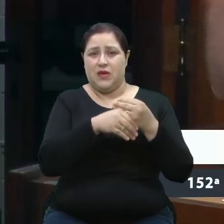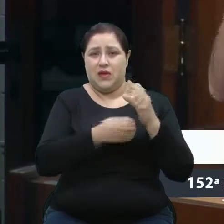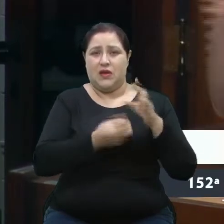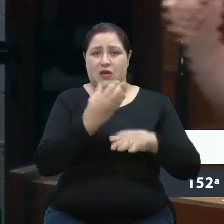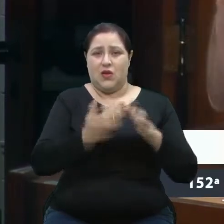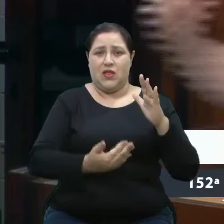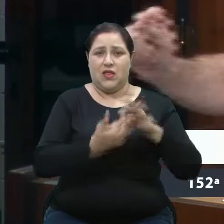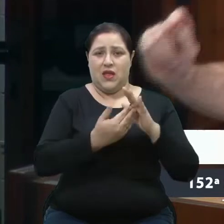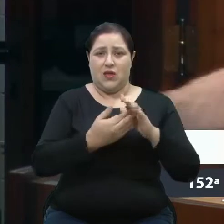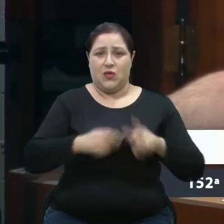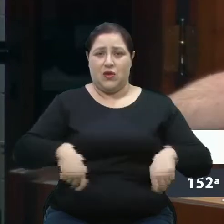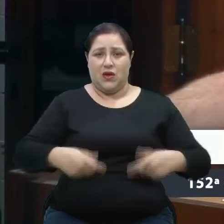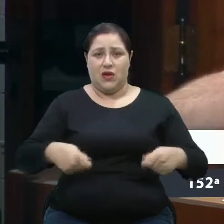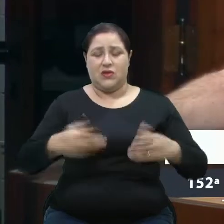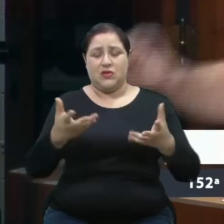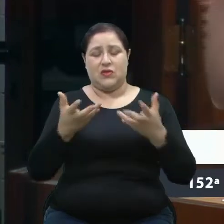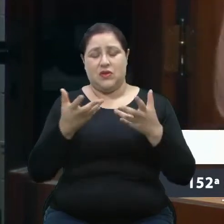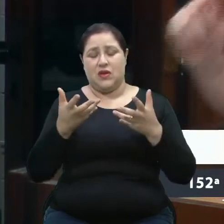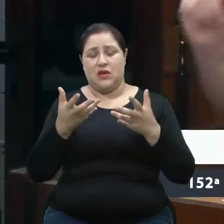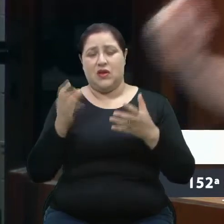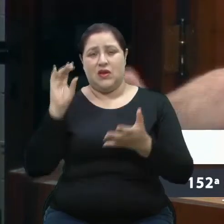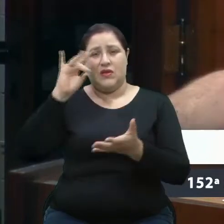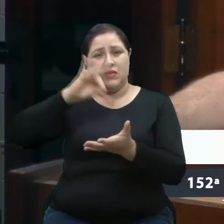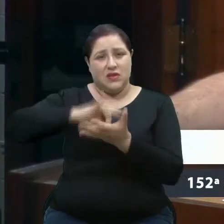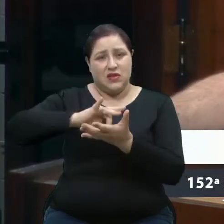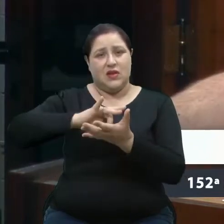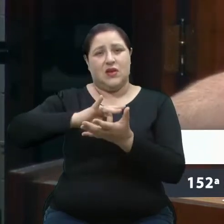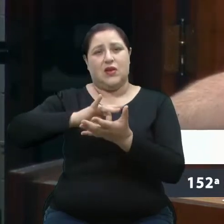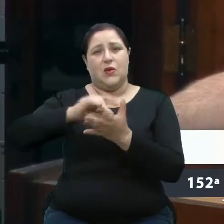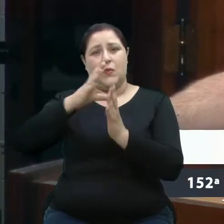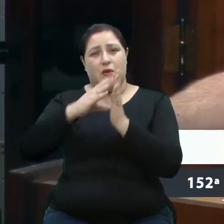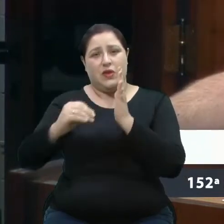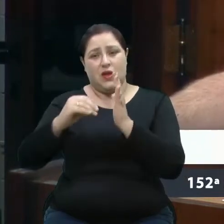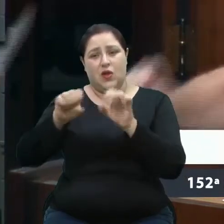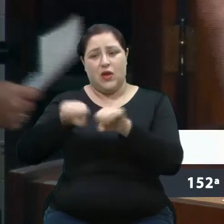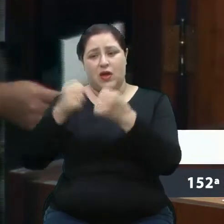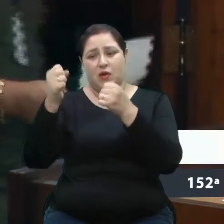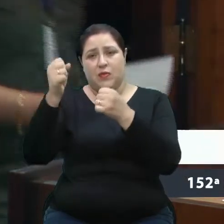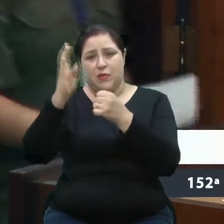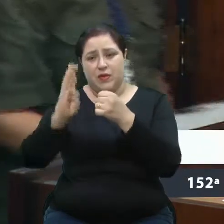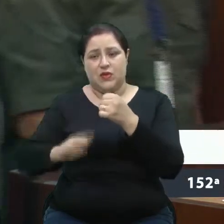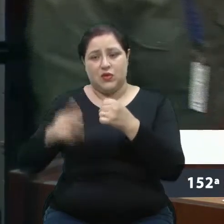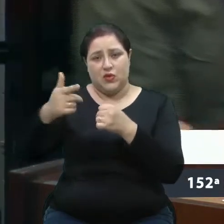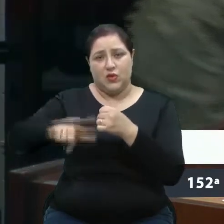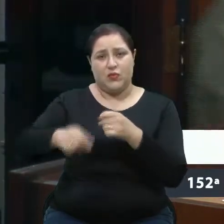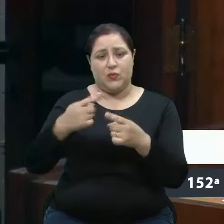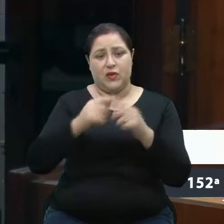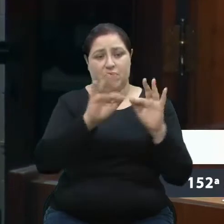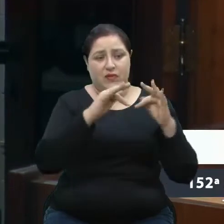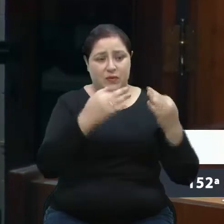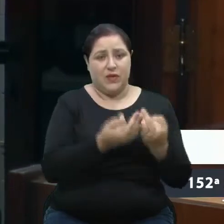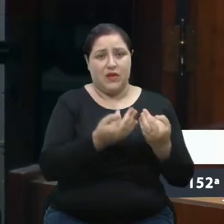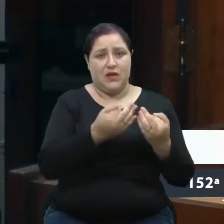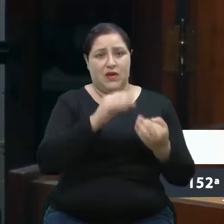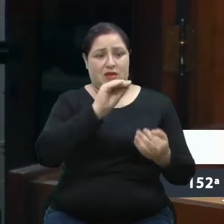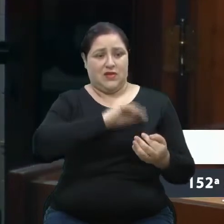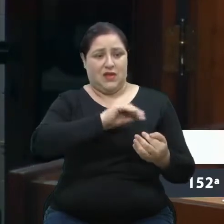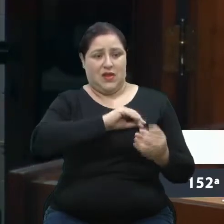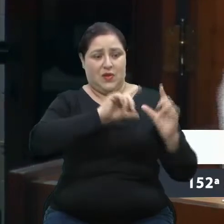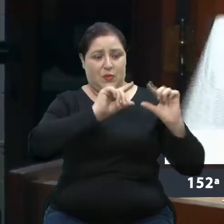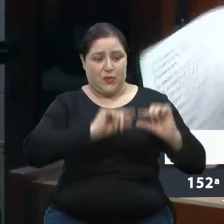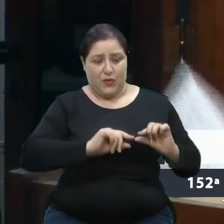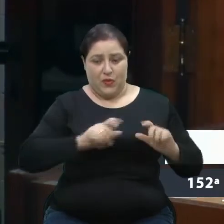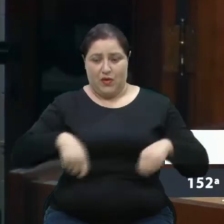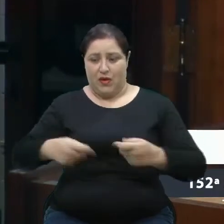modelo que quebrou o Brasil novamente. Pois quando uma família gasta mais do que arrecada, automaticamente ela vai ter que buscar esse recurso